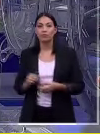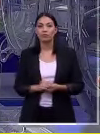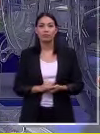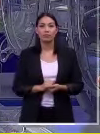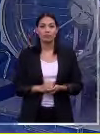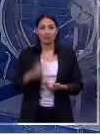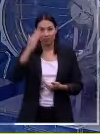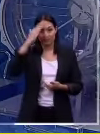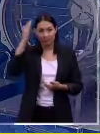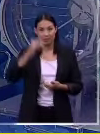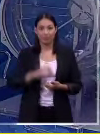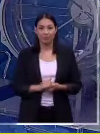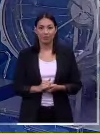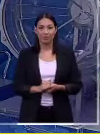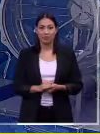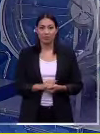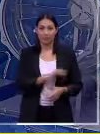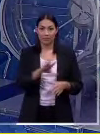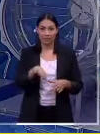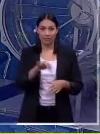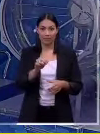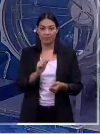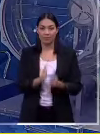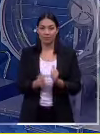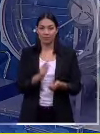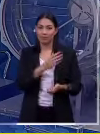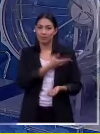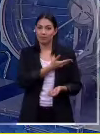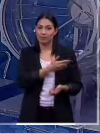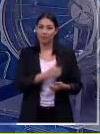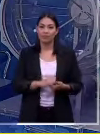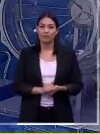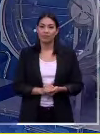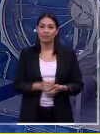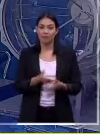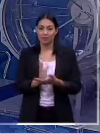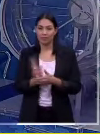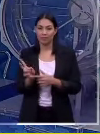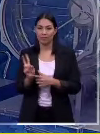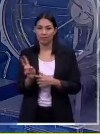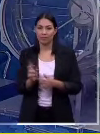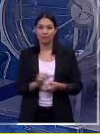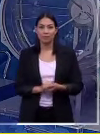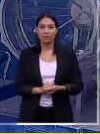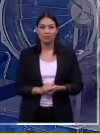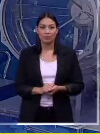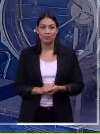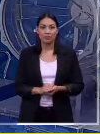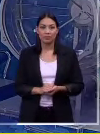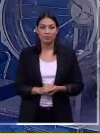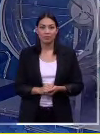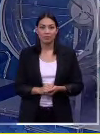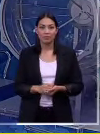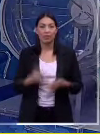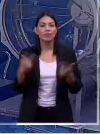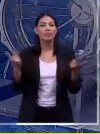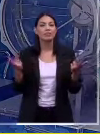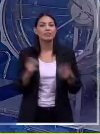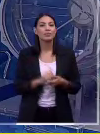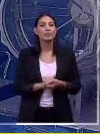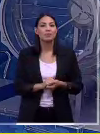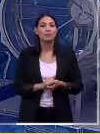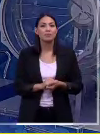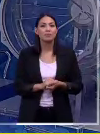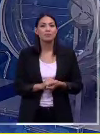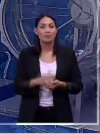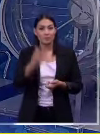confirmo. Obrigado. Sorteio da Time Mania validado pelas nossas auditoras populares. E aí, era o que você esperava?